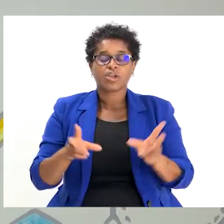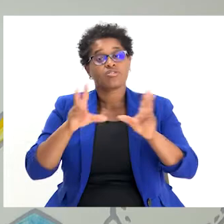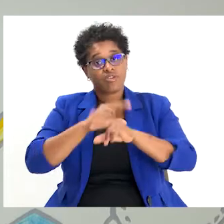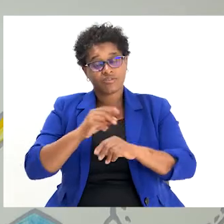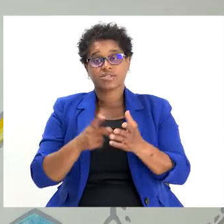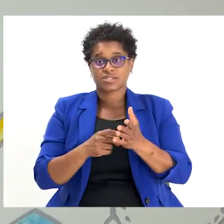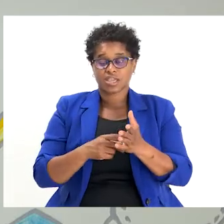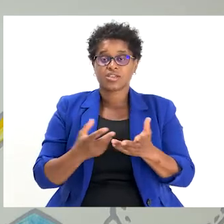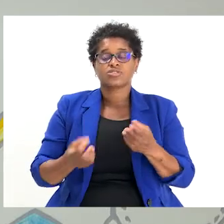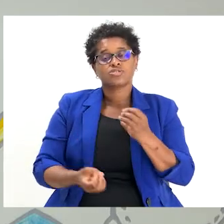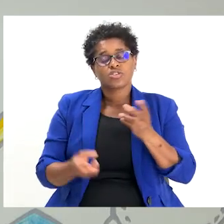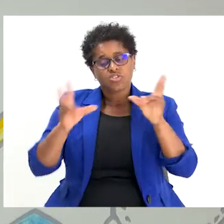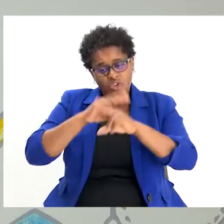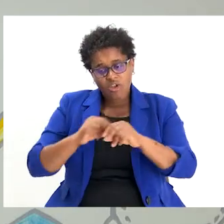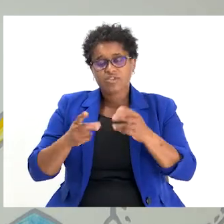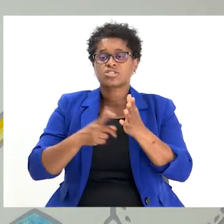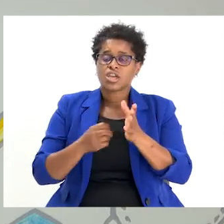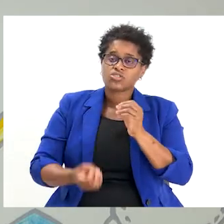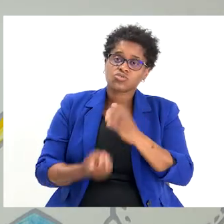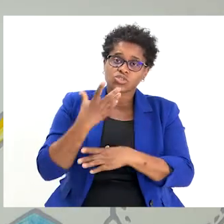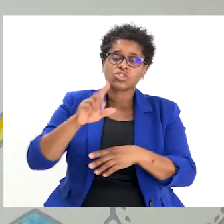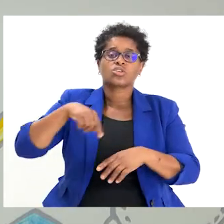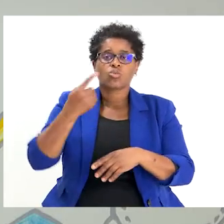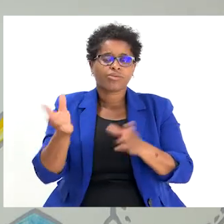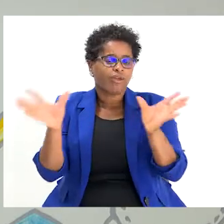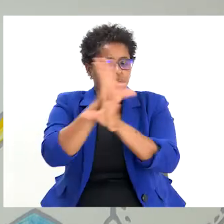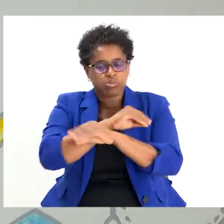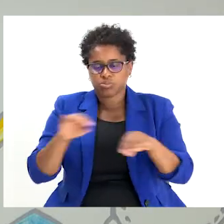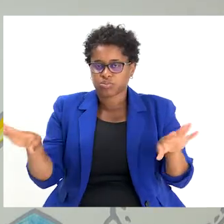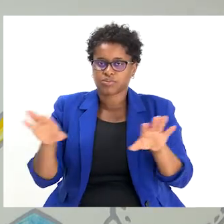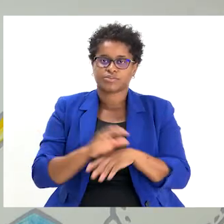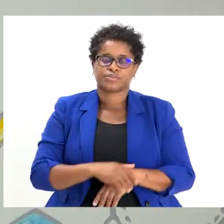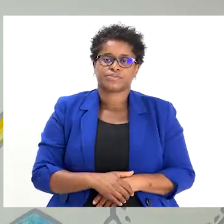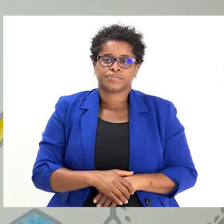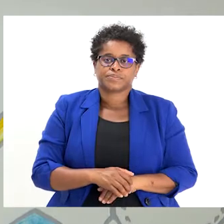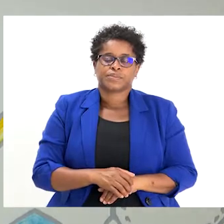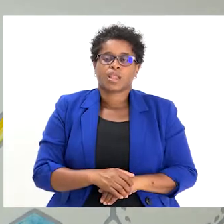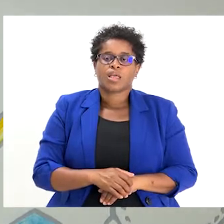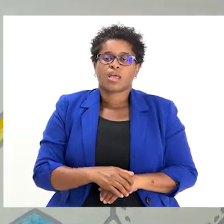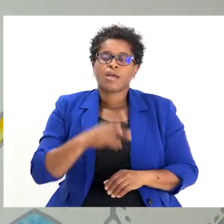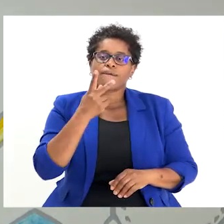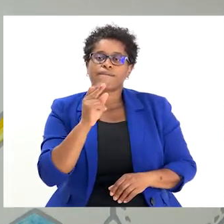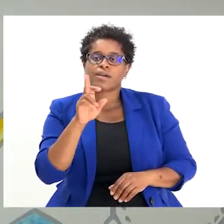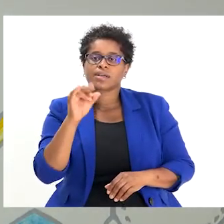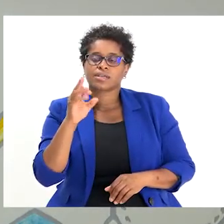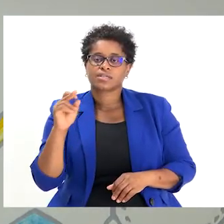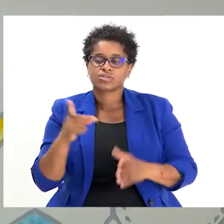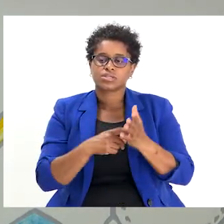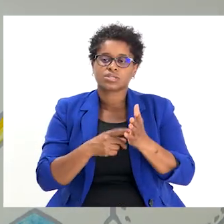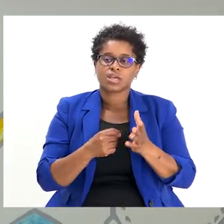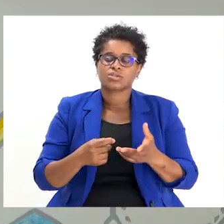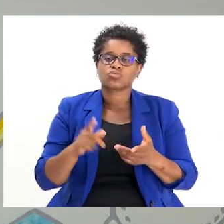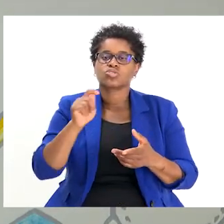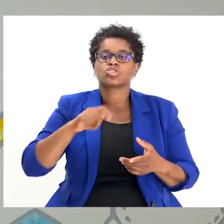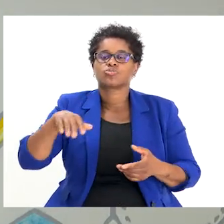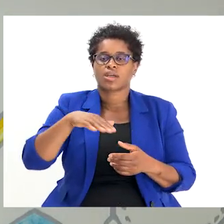vão surgindo e outras vão desaparecendo. A variação da necessidade no